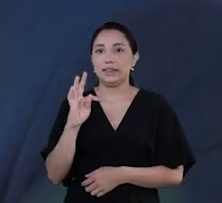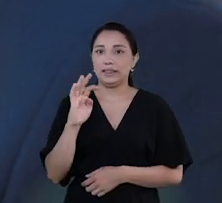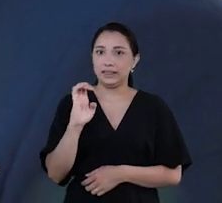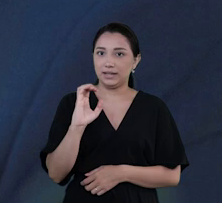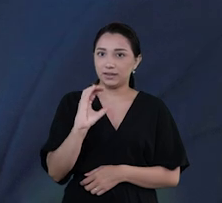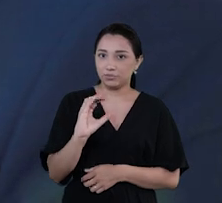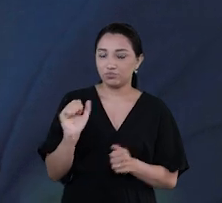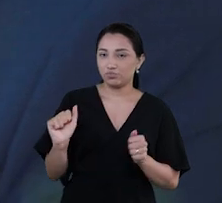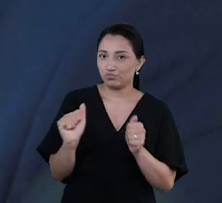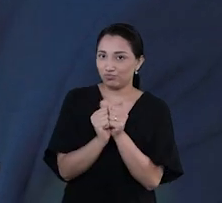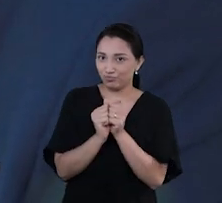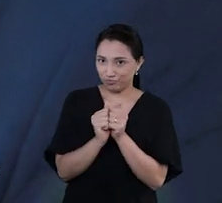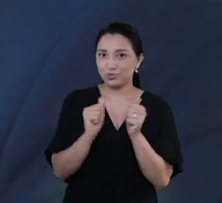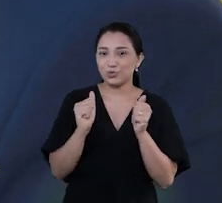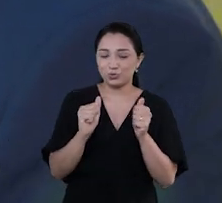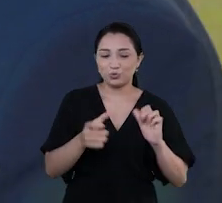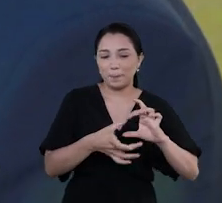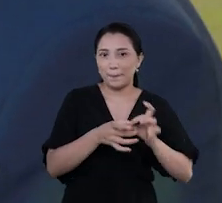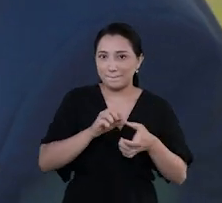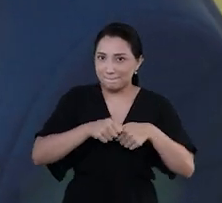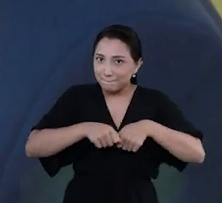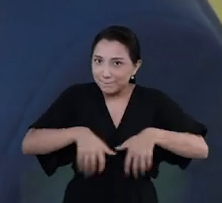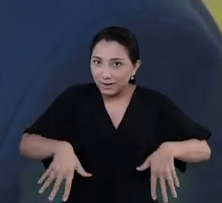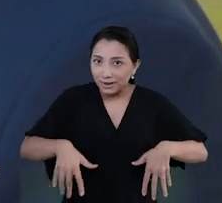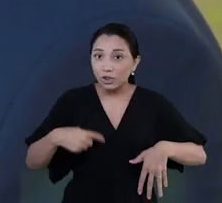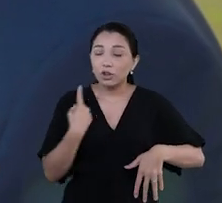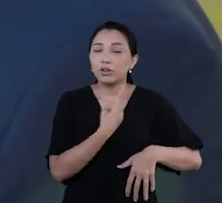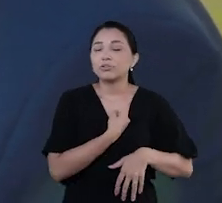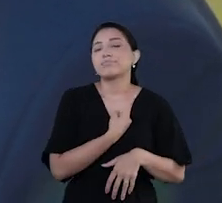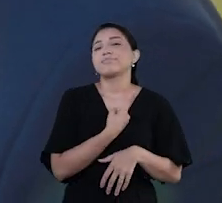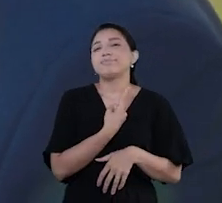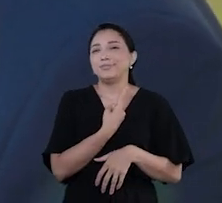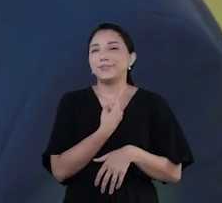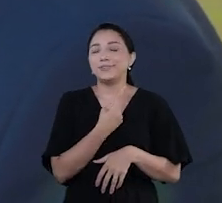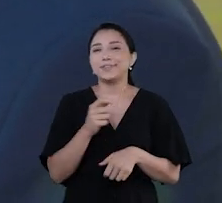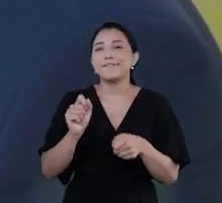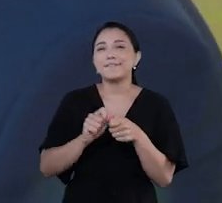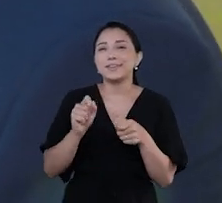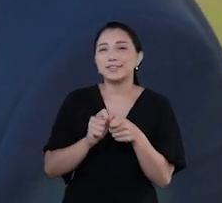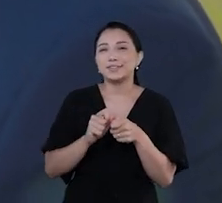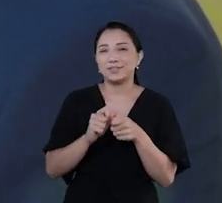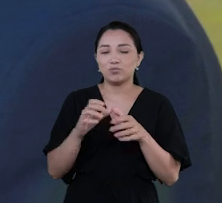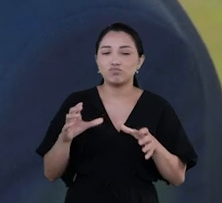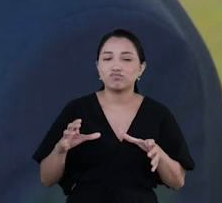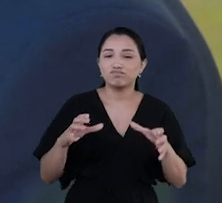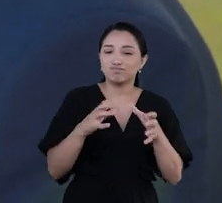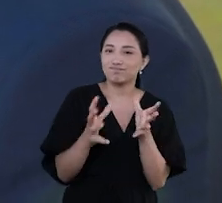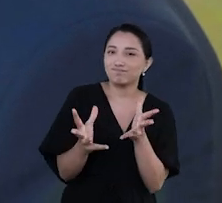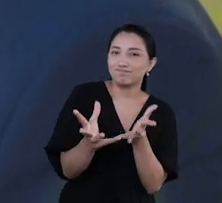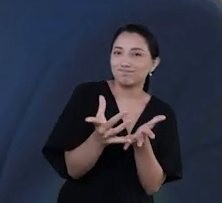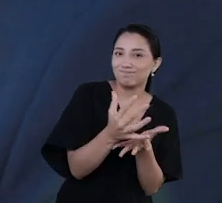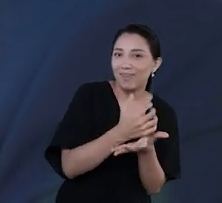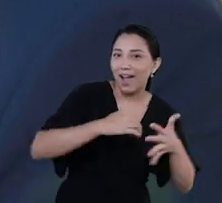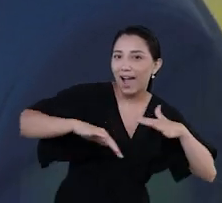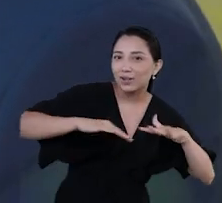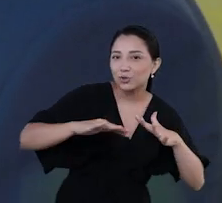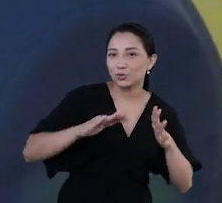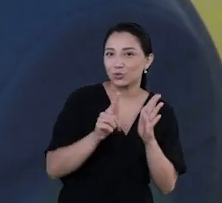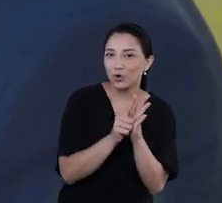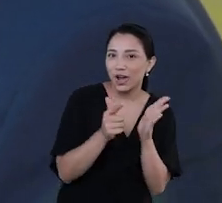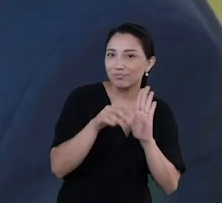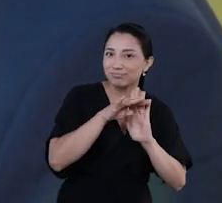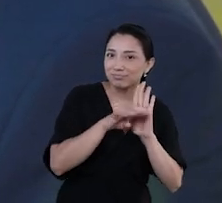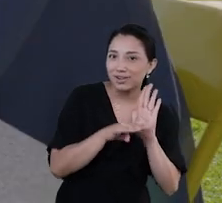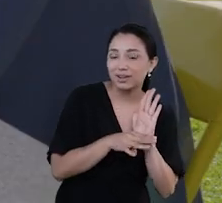eh estão estabelecendo um conjunto de ações de agendas que possam eh mitigar esses problemas e possam